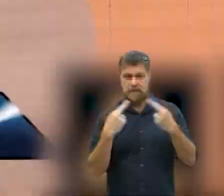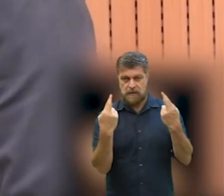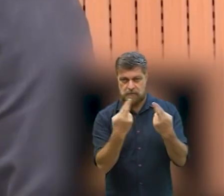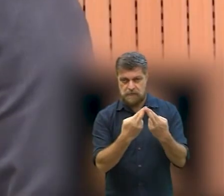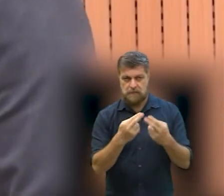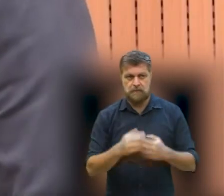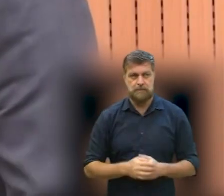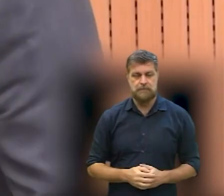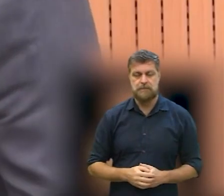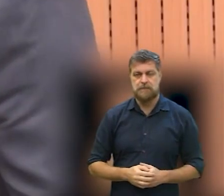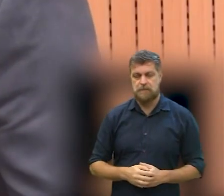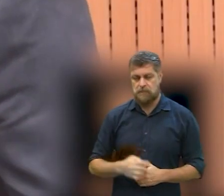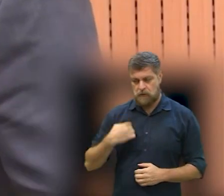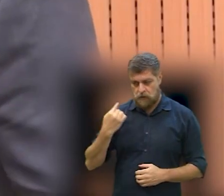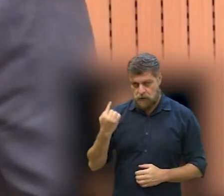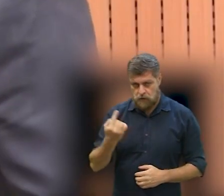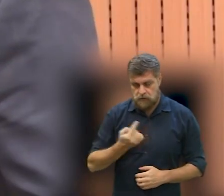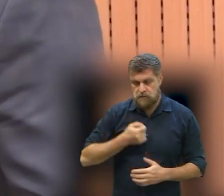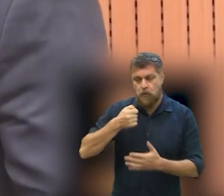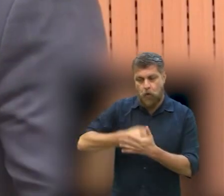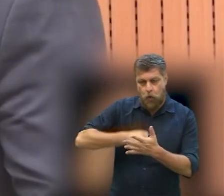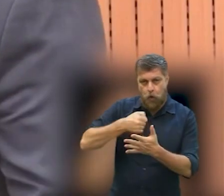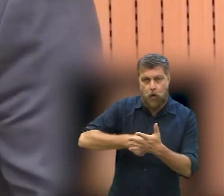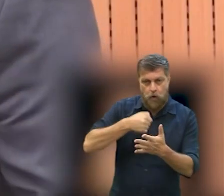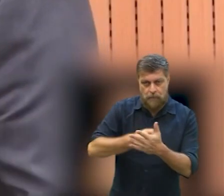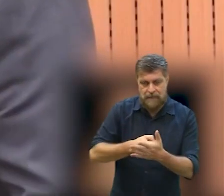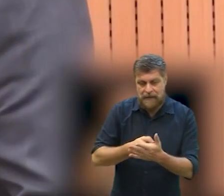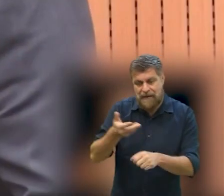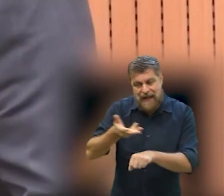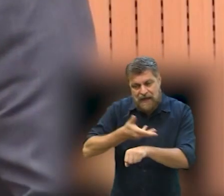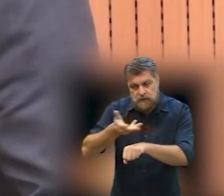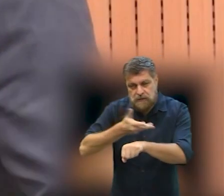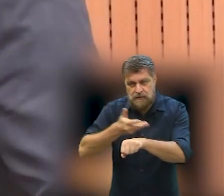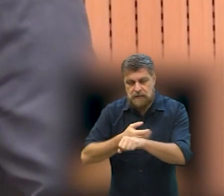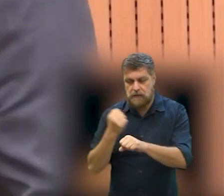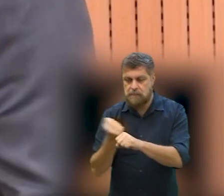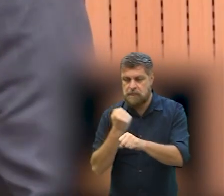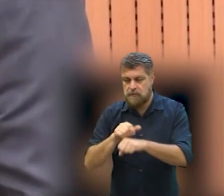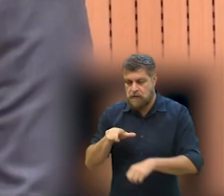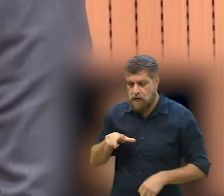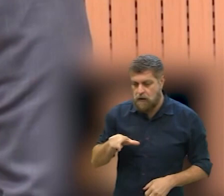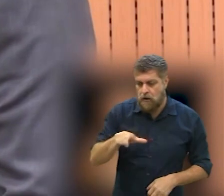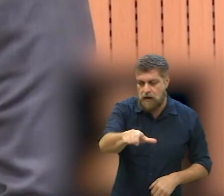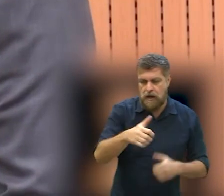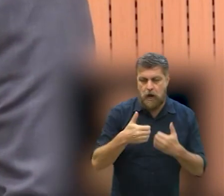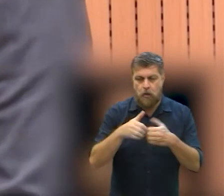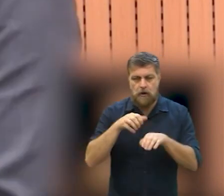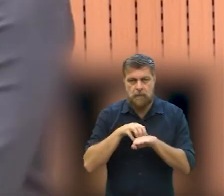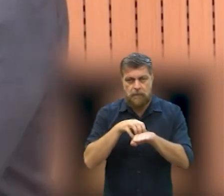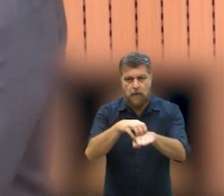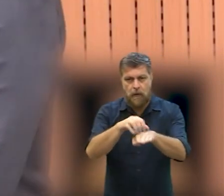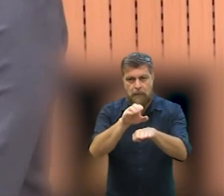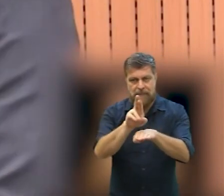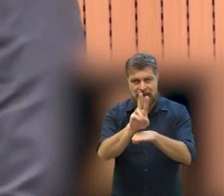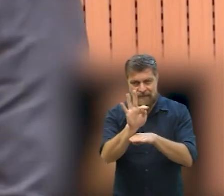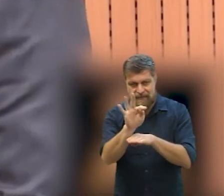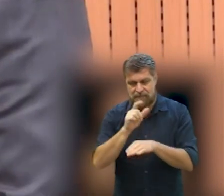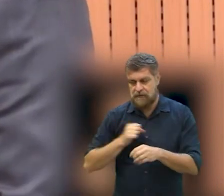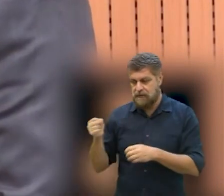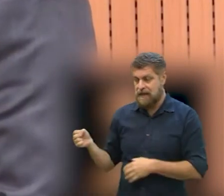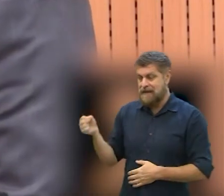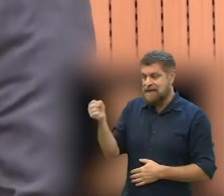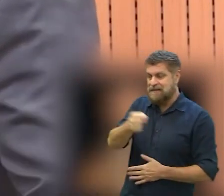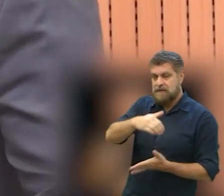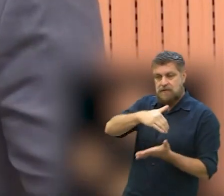do grupo. Bom, pode esperar que com certeza nós vamos cobrar essa agilidade e o término da obra do BRT, trazendo